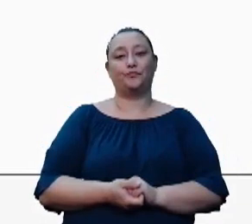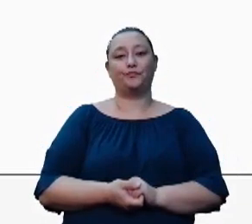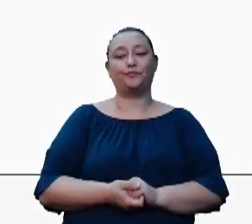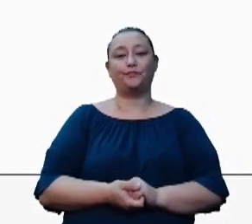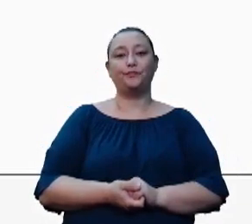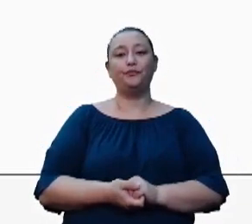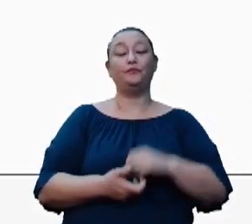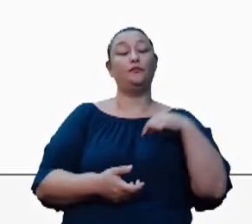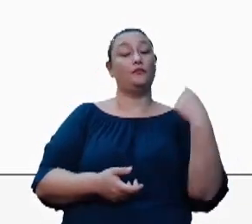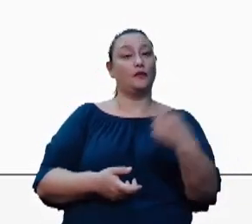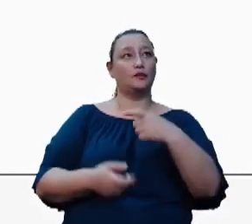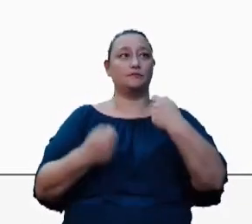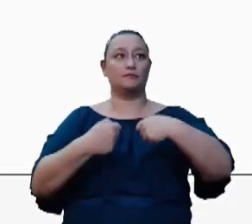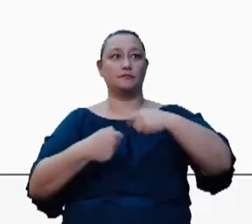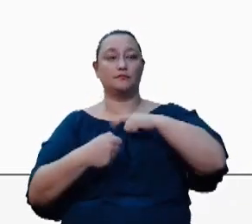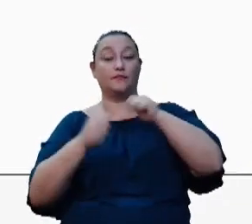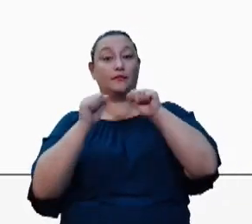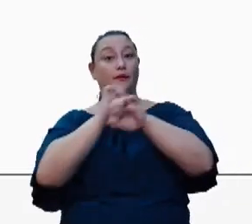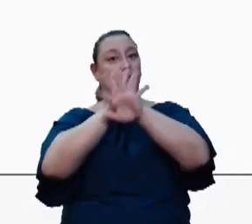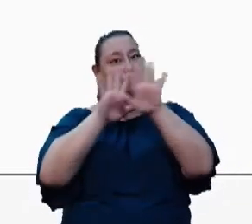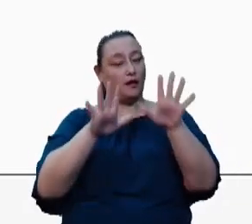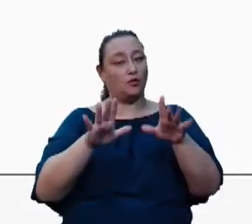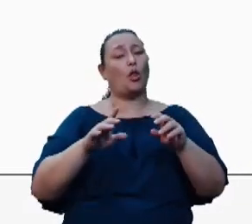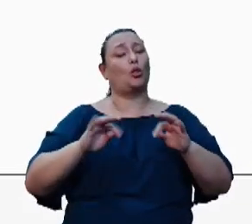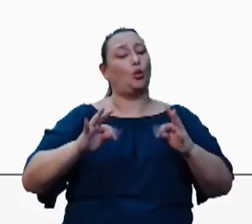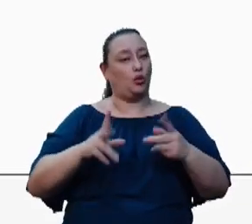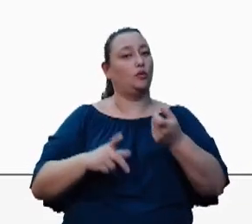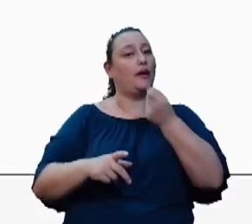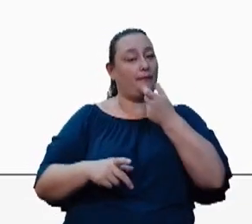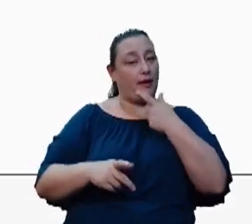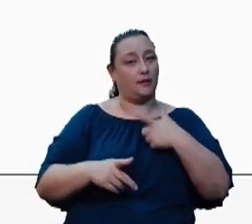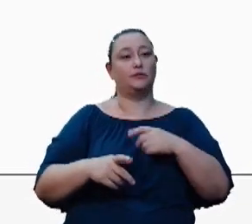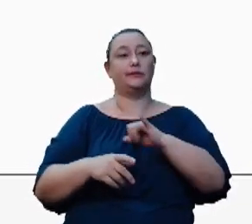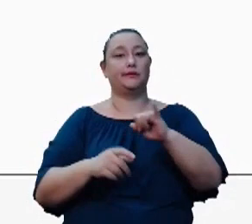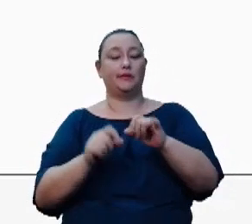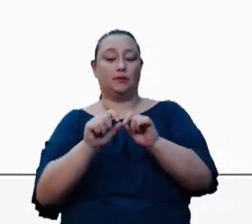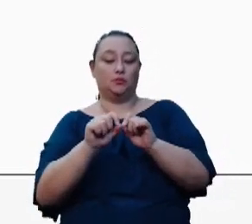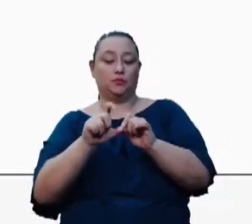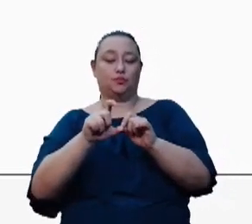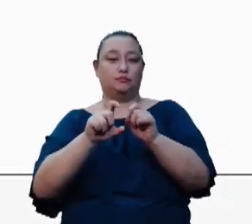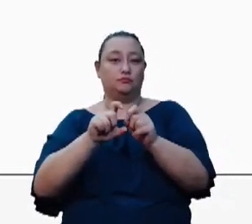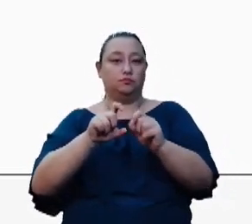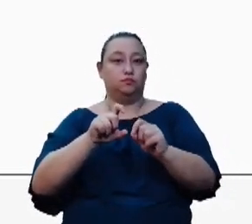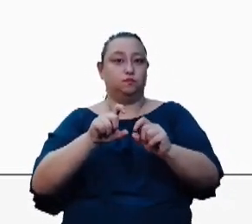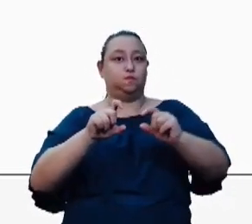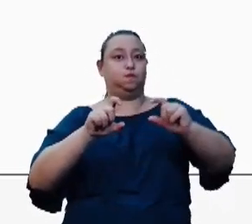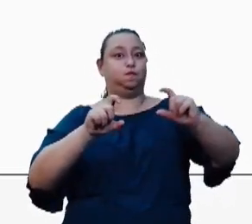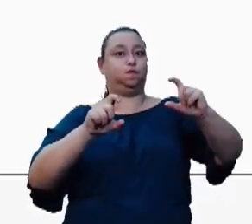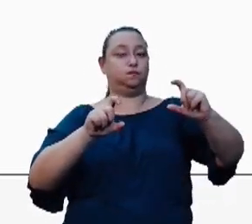A gente tem que ter claro que, como toda medicação, se passar as doses,